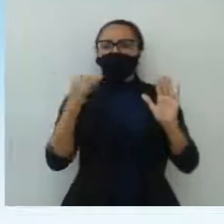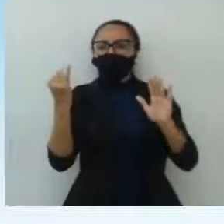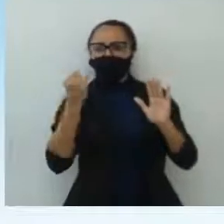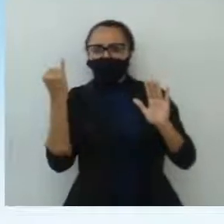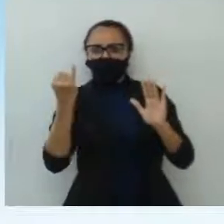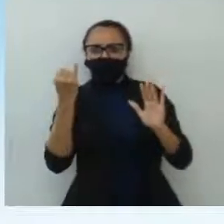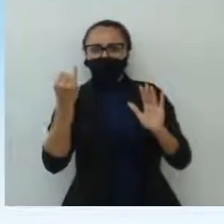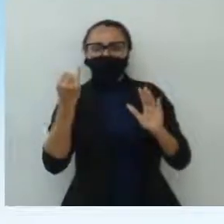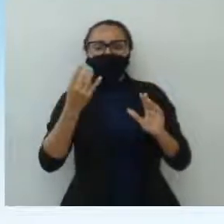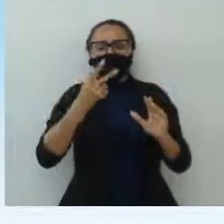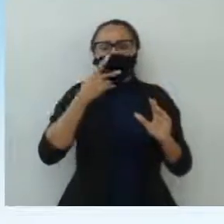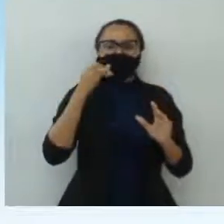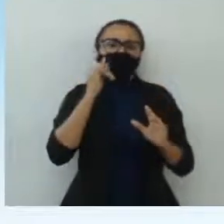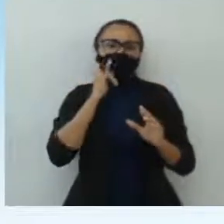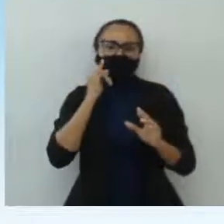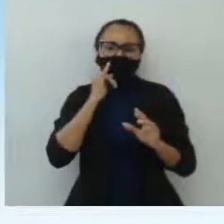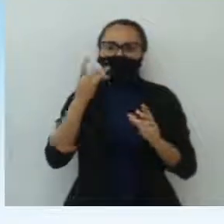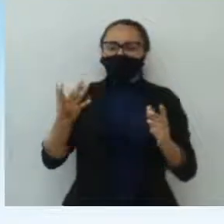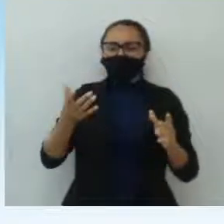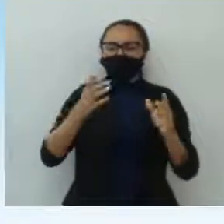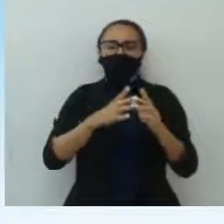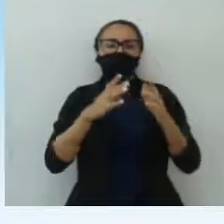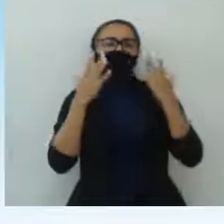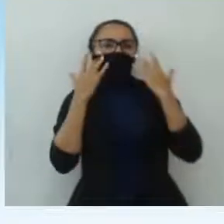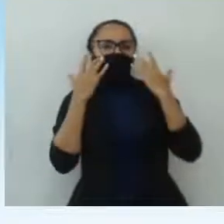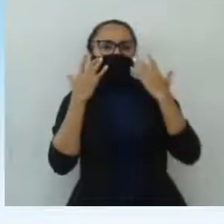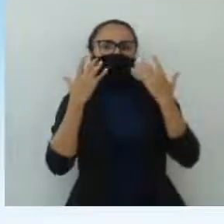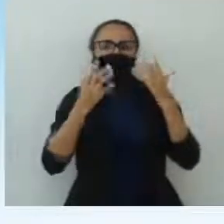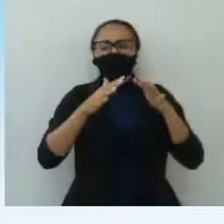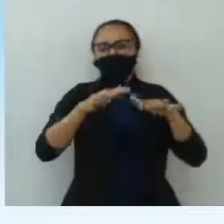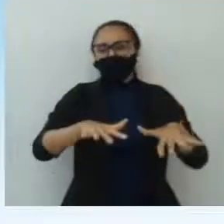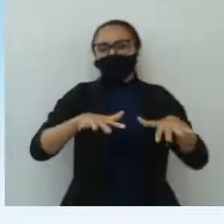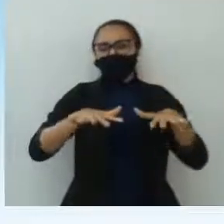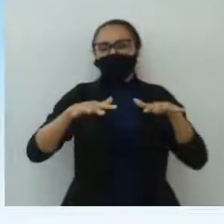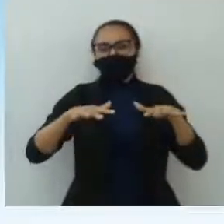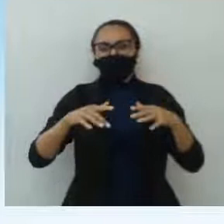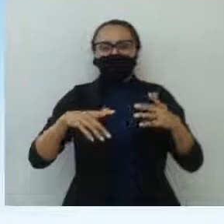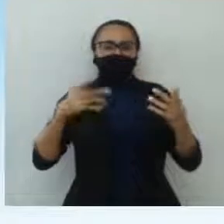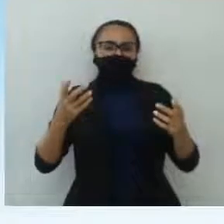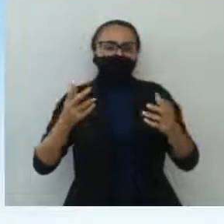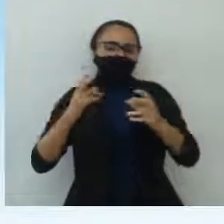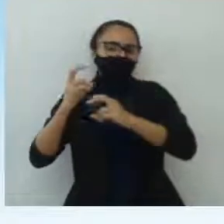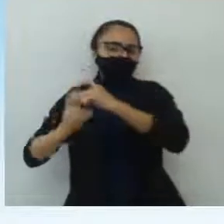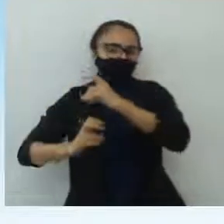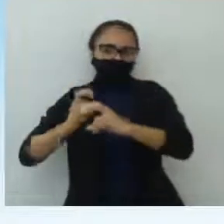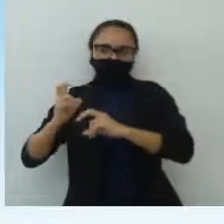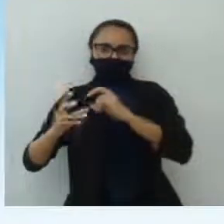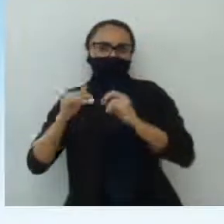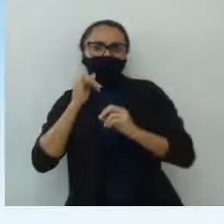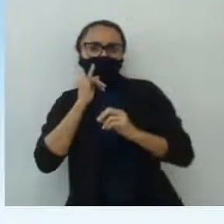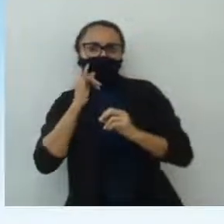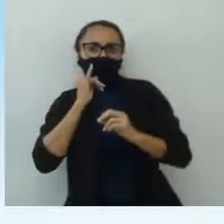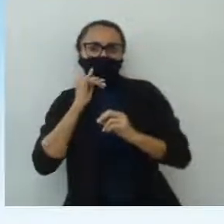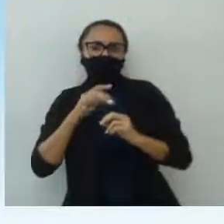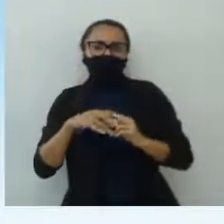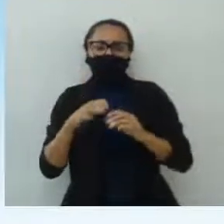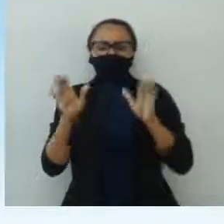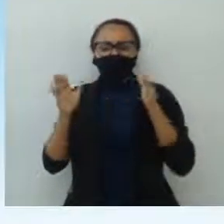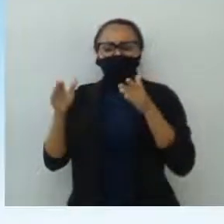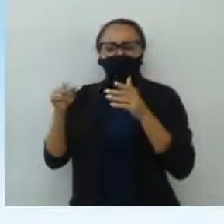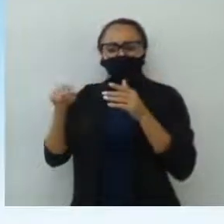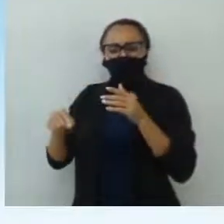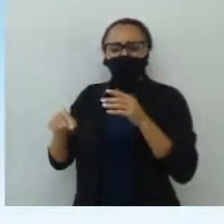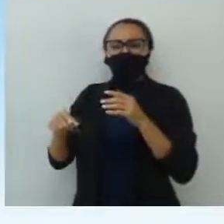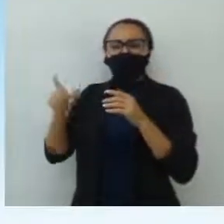gente assiste uma peça em que se passa num parque, por exemplo. Então, se existem ali naquela cena só o